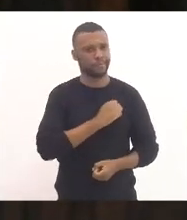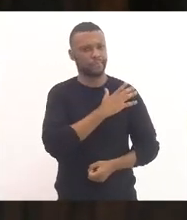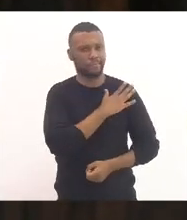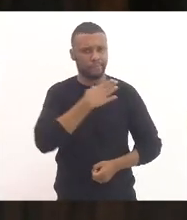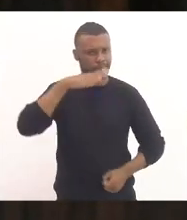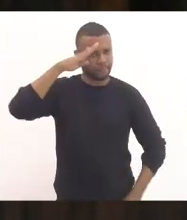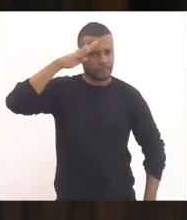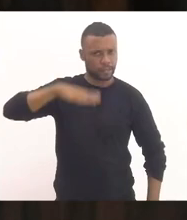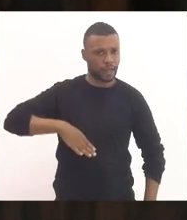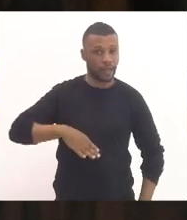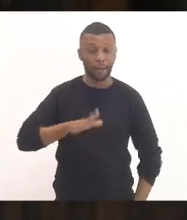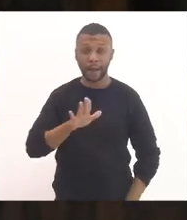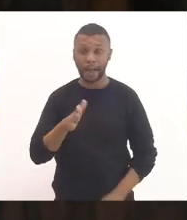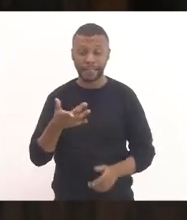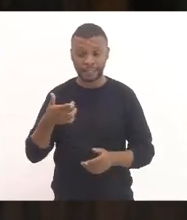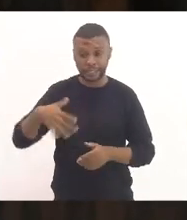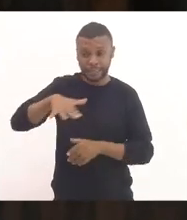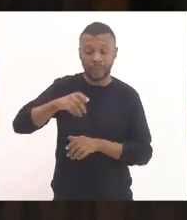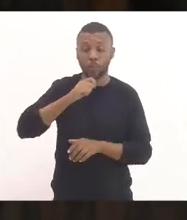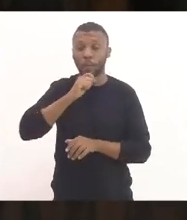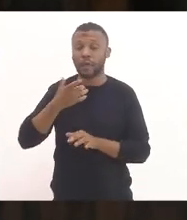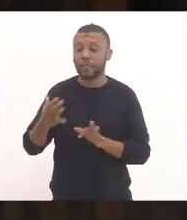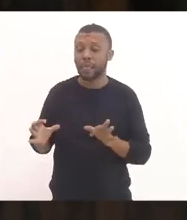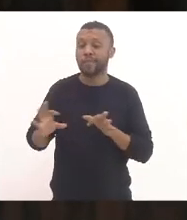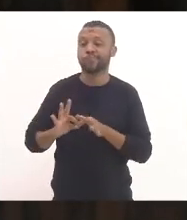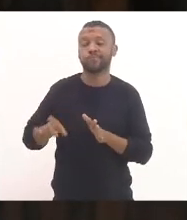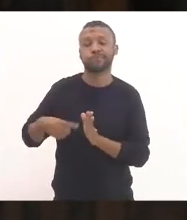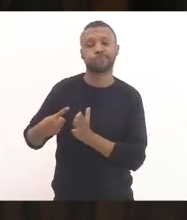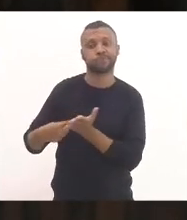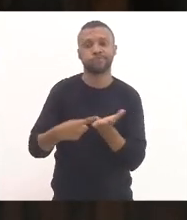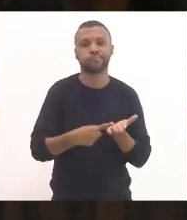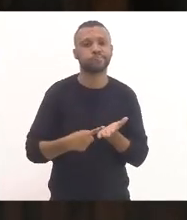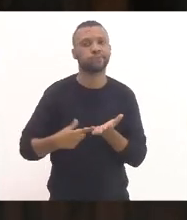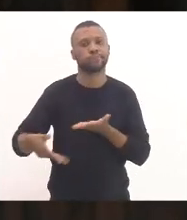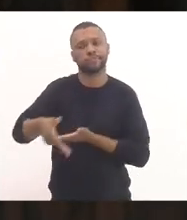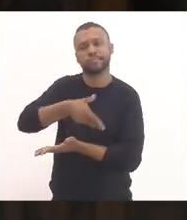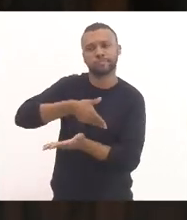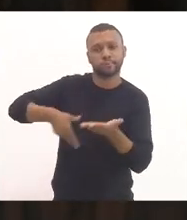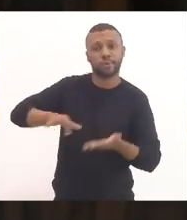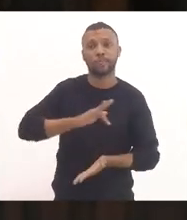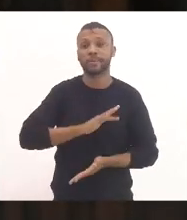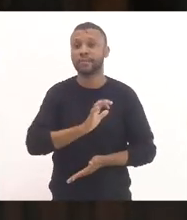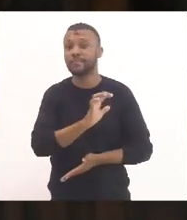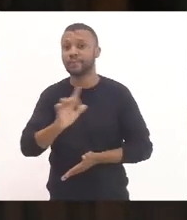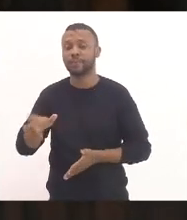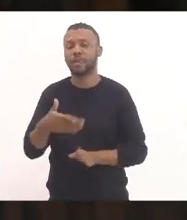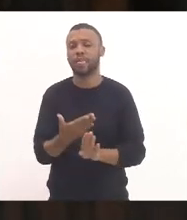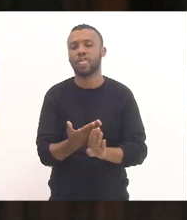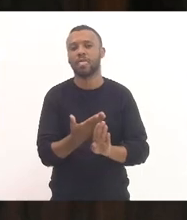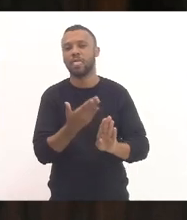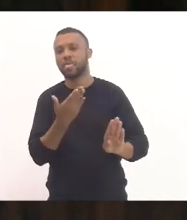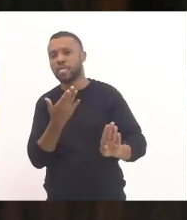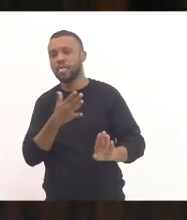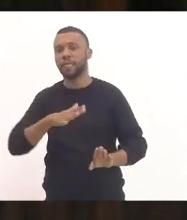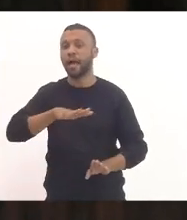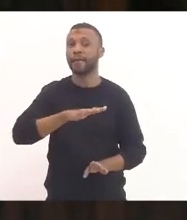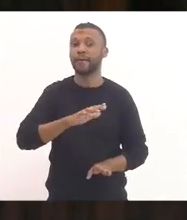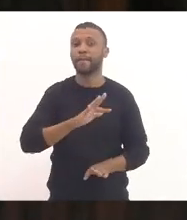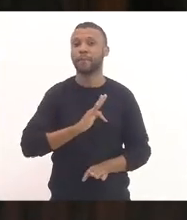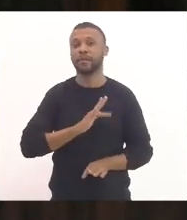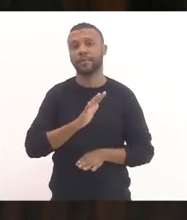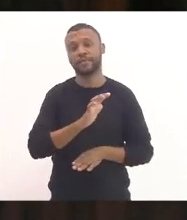tipo de envolvimento da Polícia Civil cada vez mais um distanciamento da polícia civil